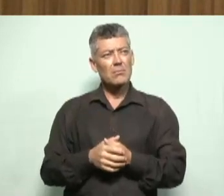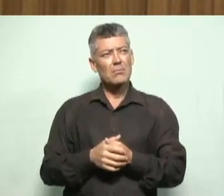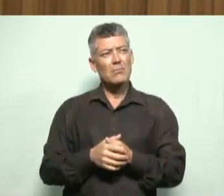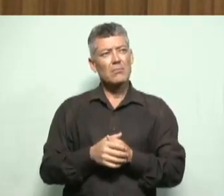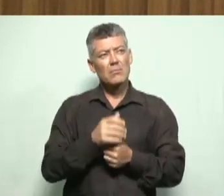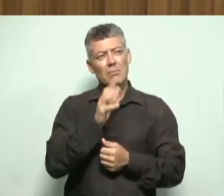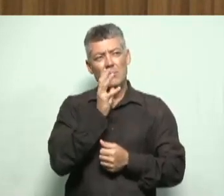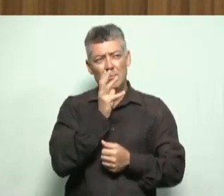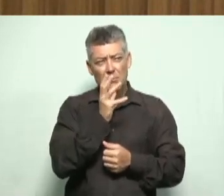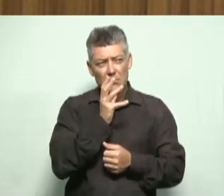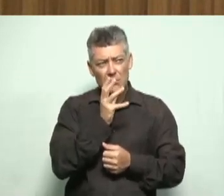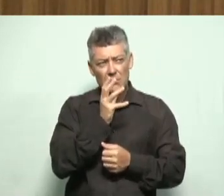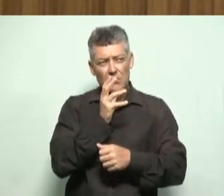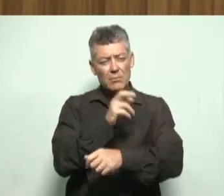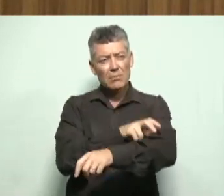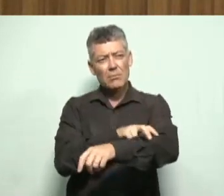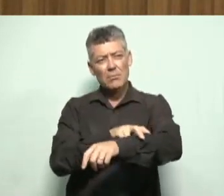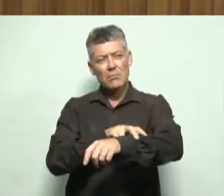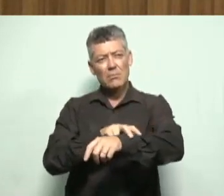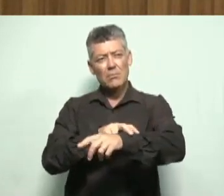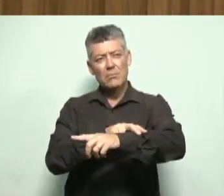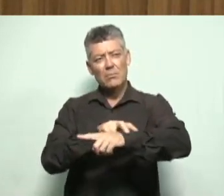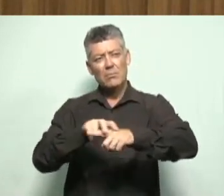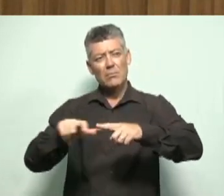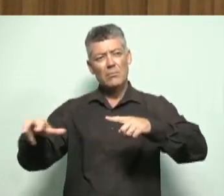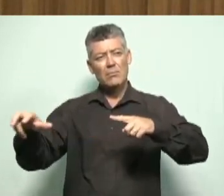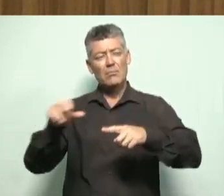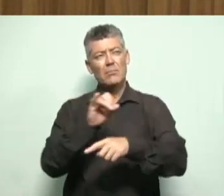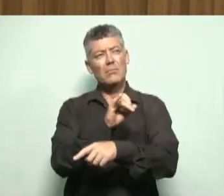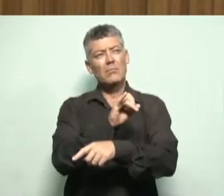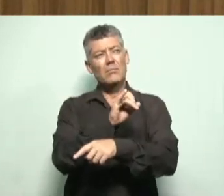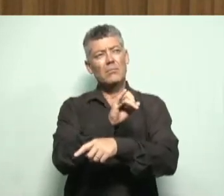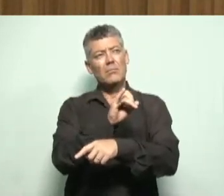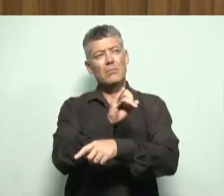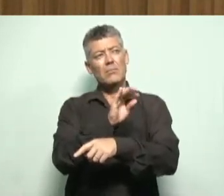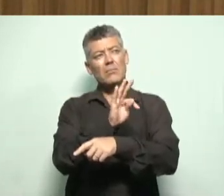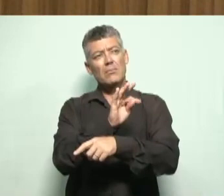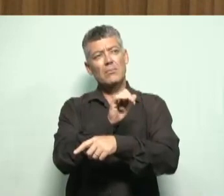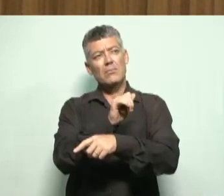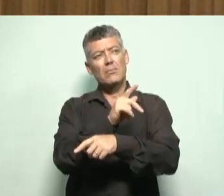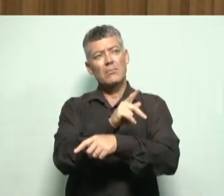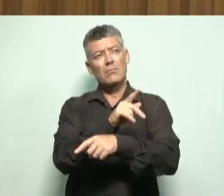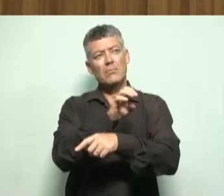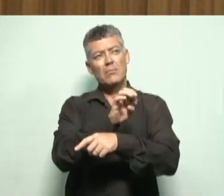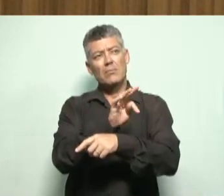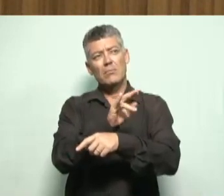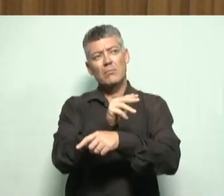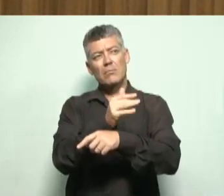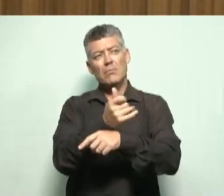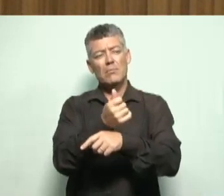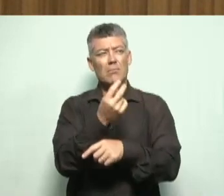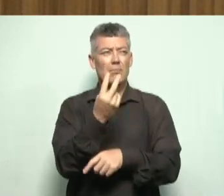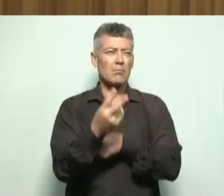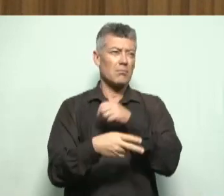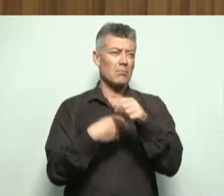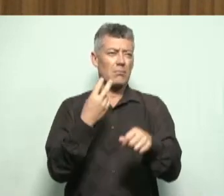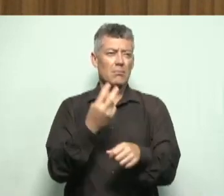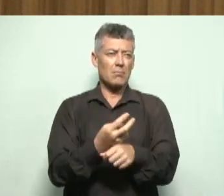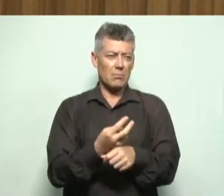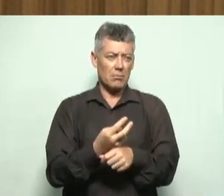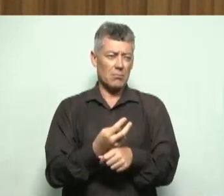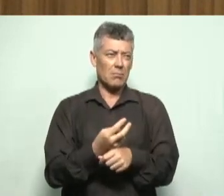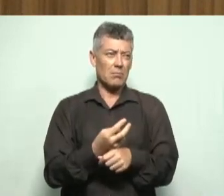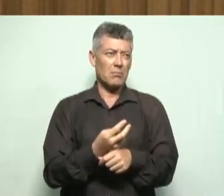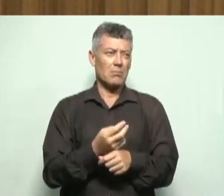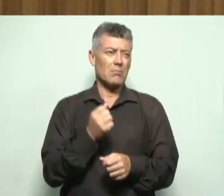como por exemplo a ciclovia que está sendo feita na Avenida Itapetinga. Já tem 2 anos que estão fazendo, vereador